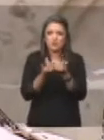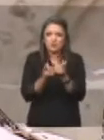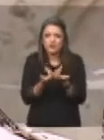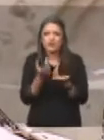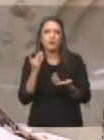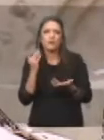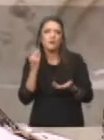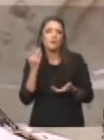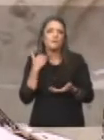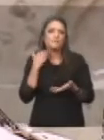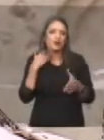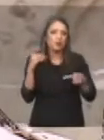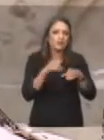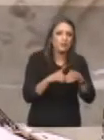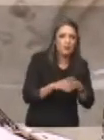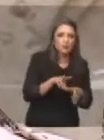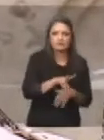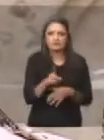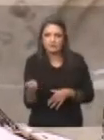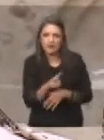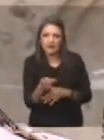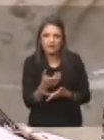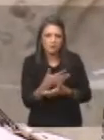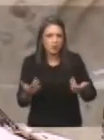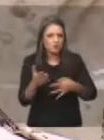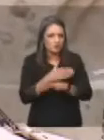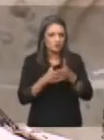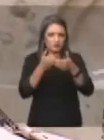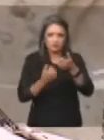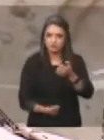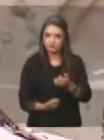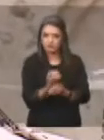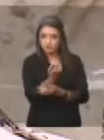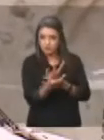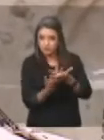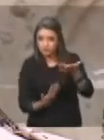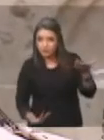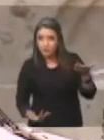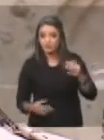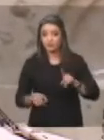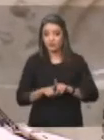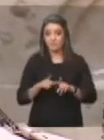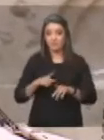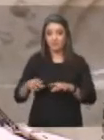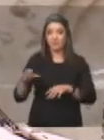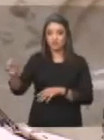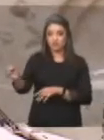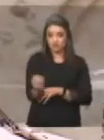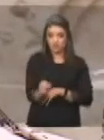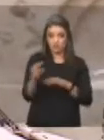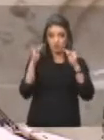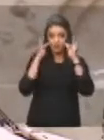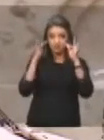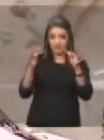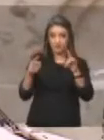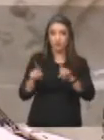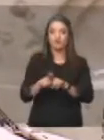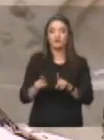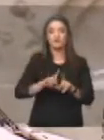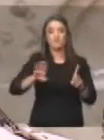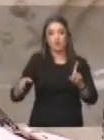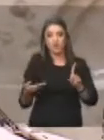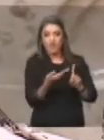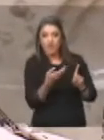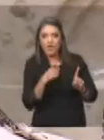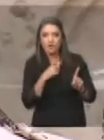envolvidos. Inquiridas as testemunhas indicadas pelas partes, além de ter sido realizado o interrogatório do réu. Após